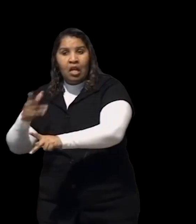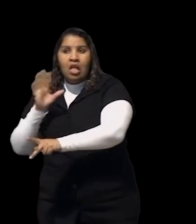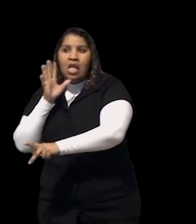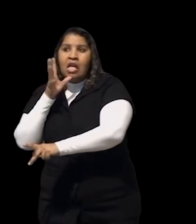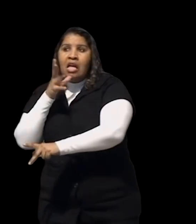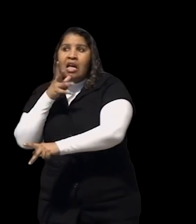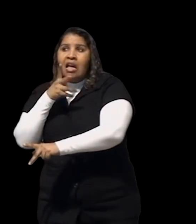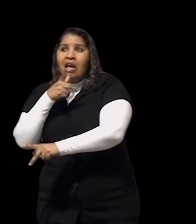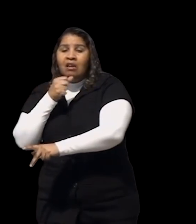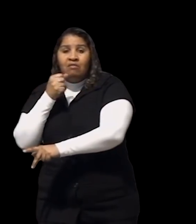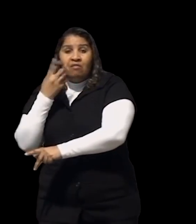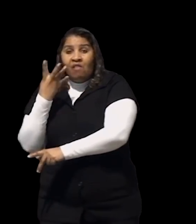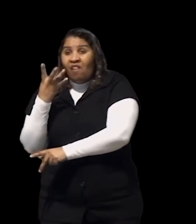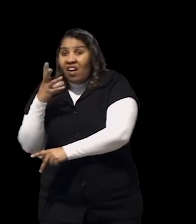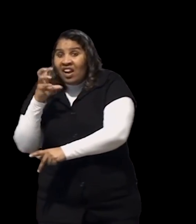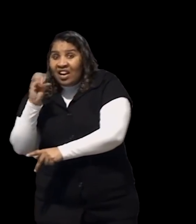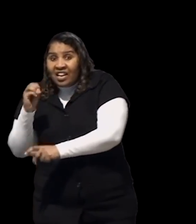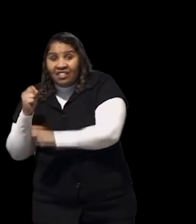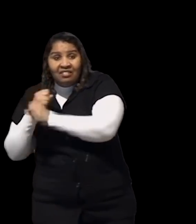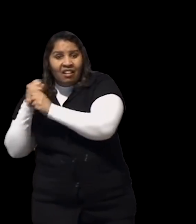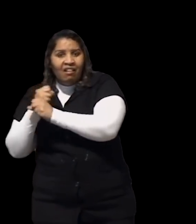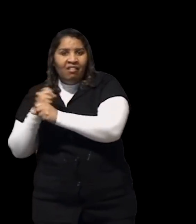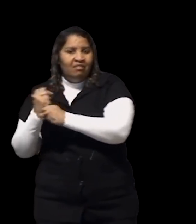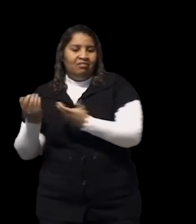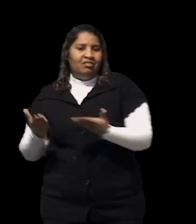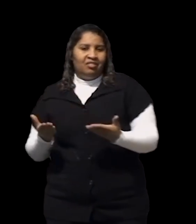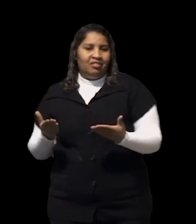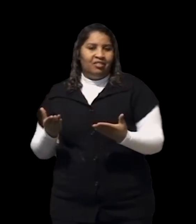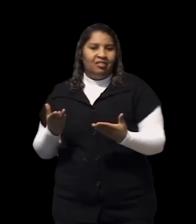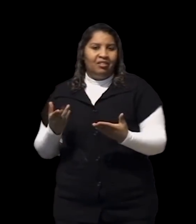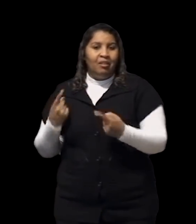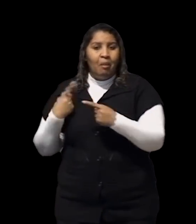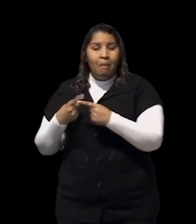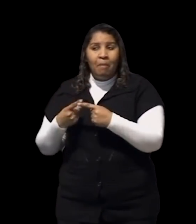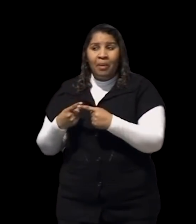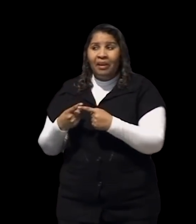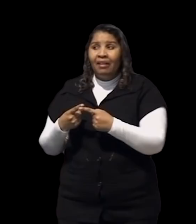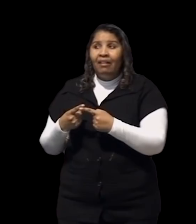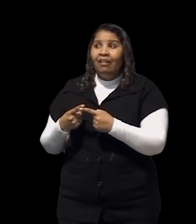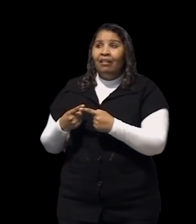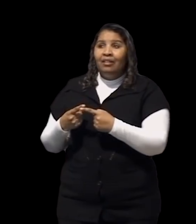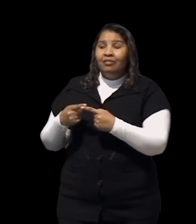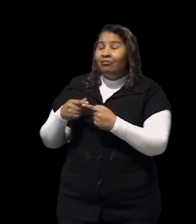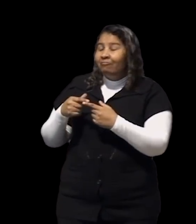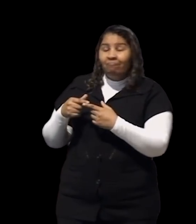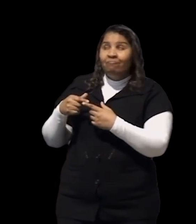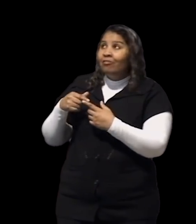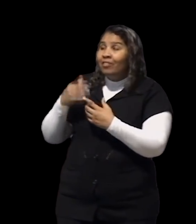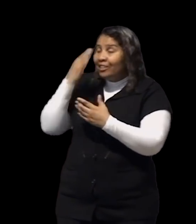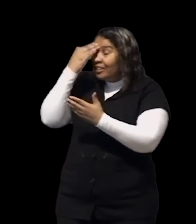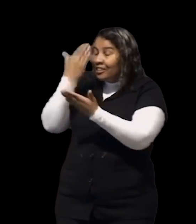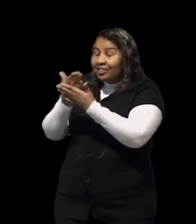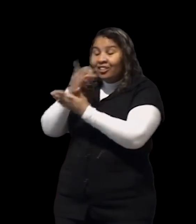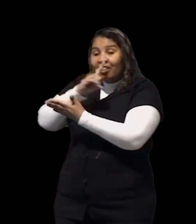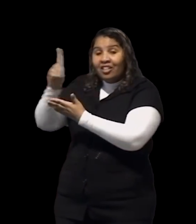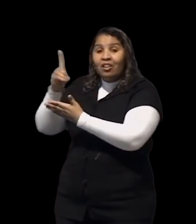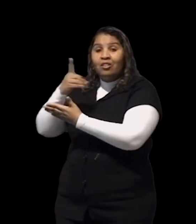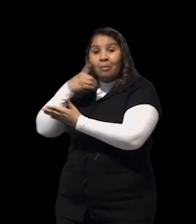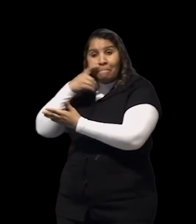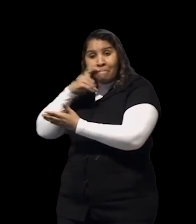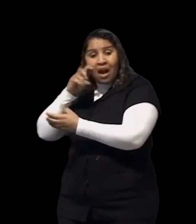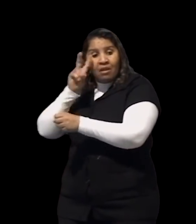pessoas que passam por falências financeiras são experiência de deserto por quê que Deus percebe